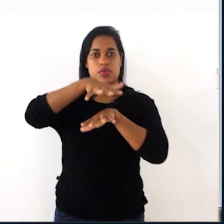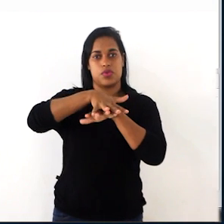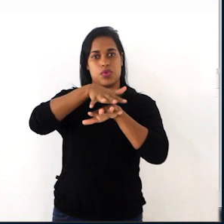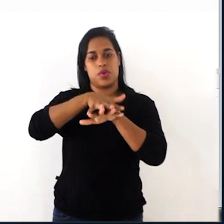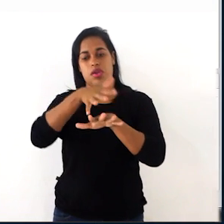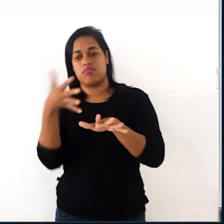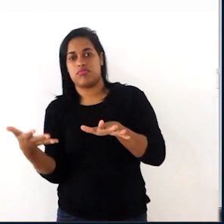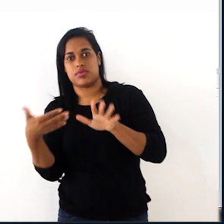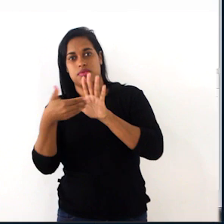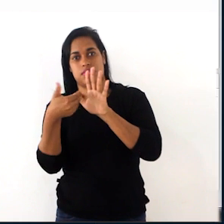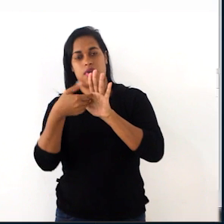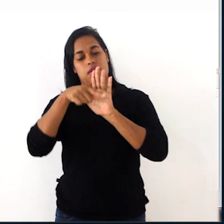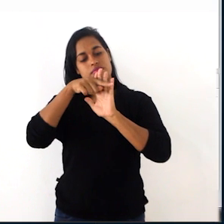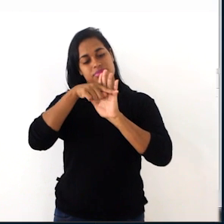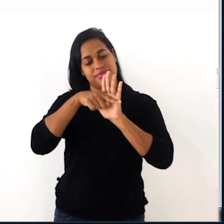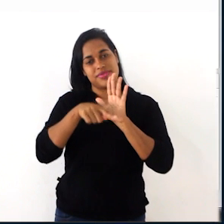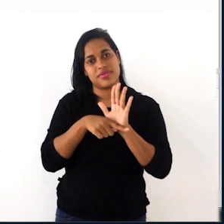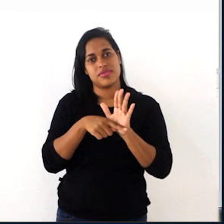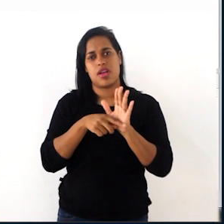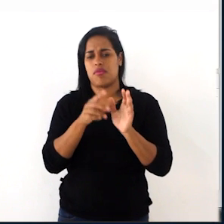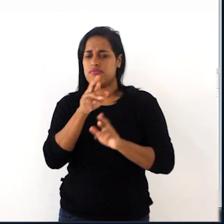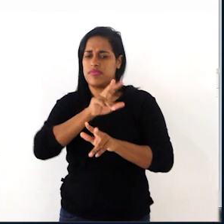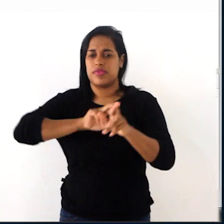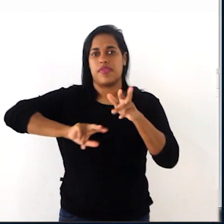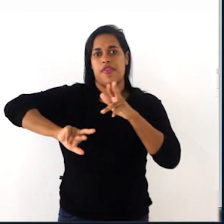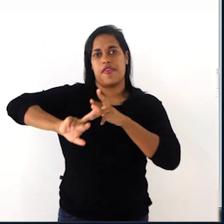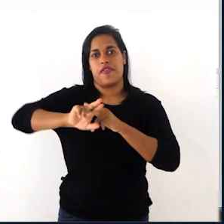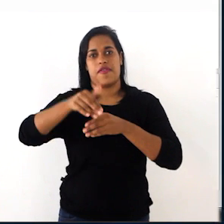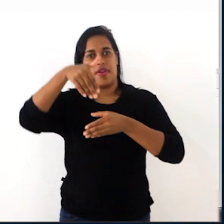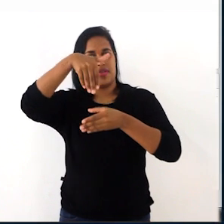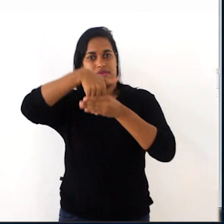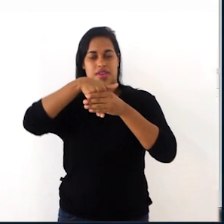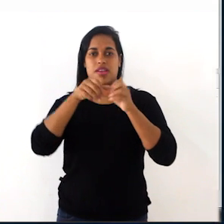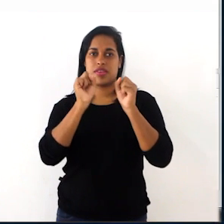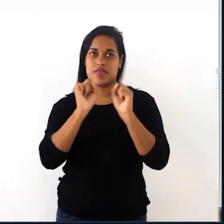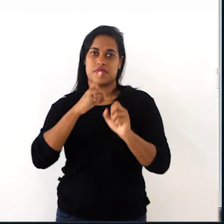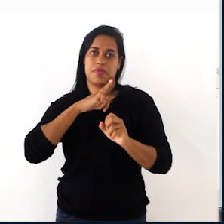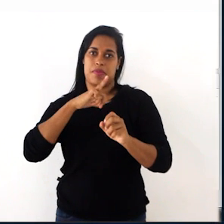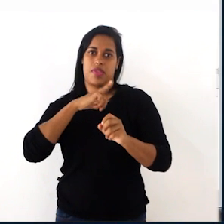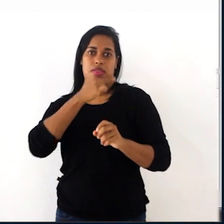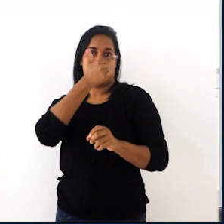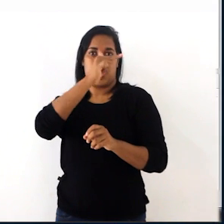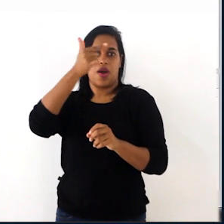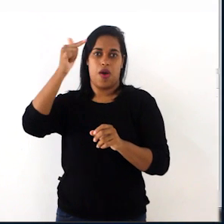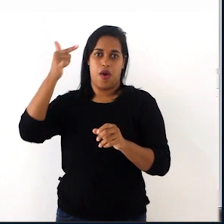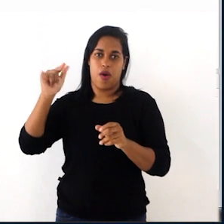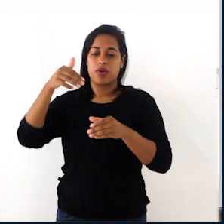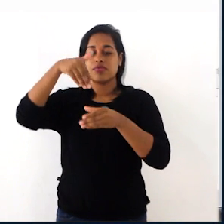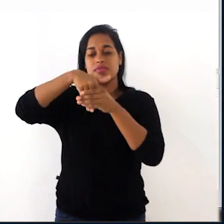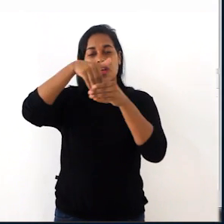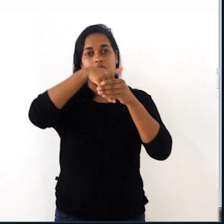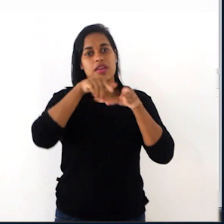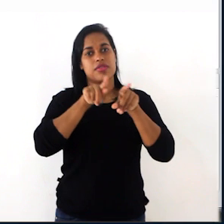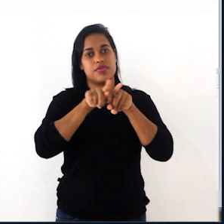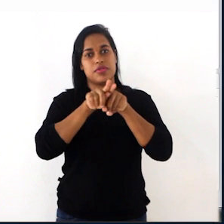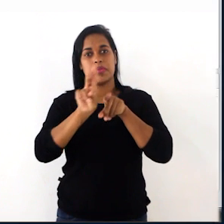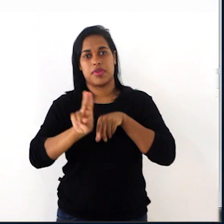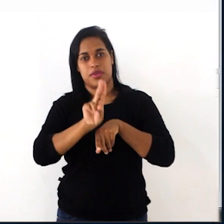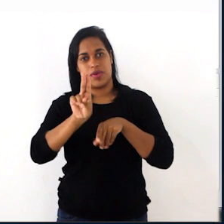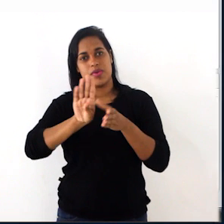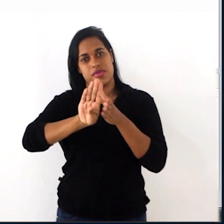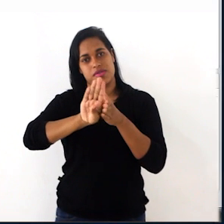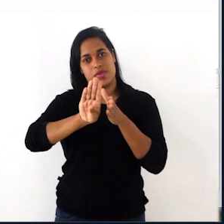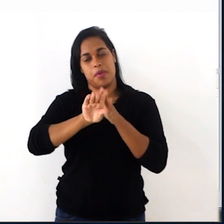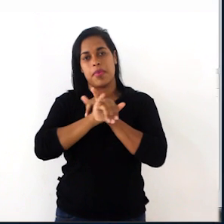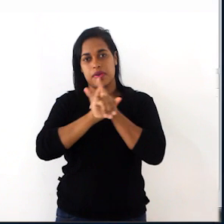excluir, listar, e isso aí podem ser em vários arquivos, e a gente pode ter ainda outros arquivos que utilizam nosso banco de dados.